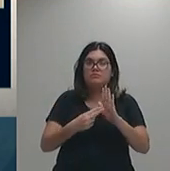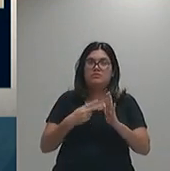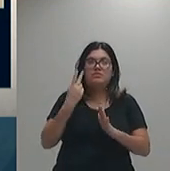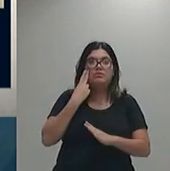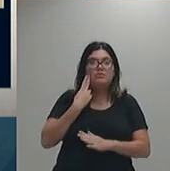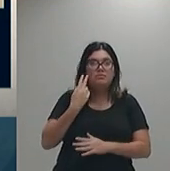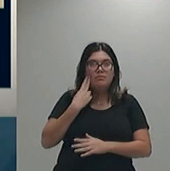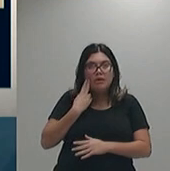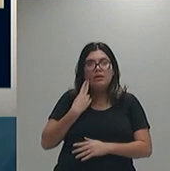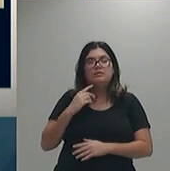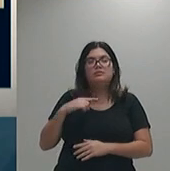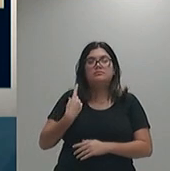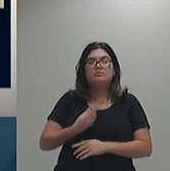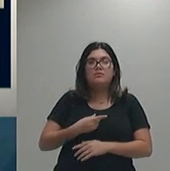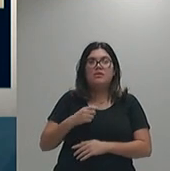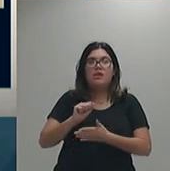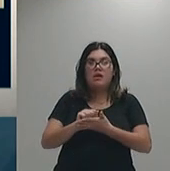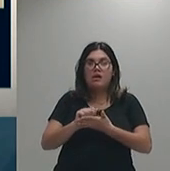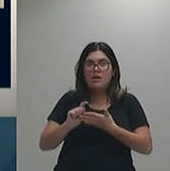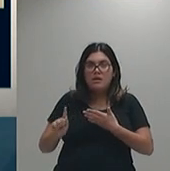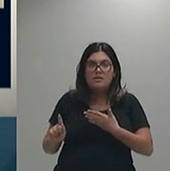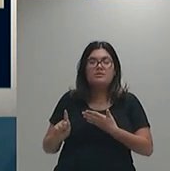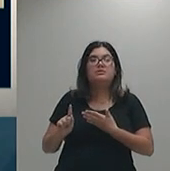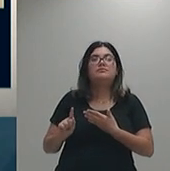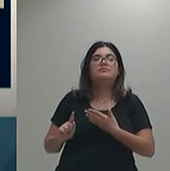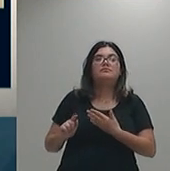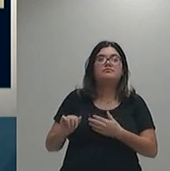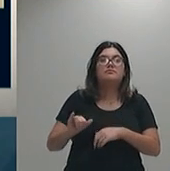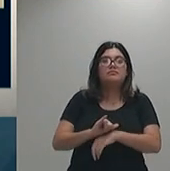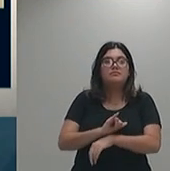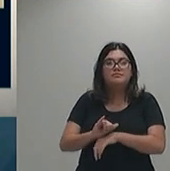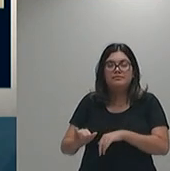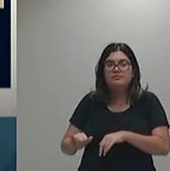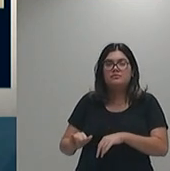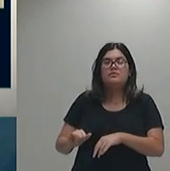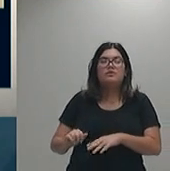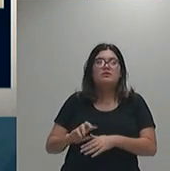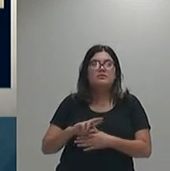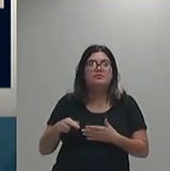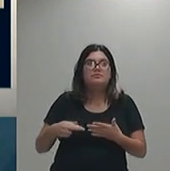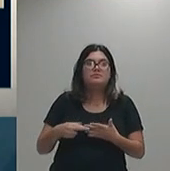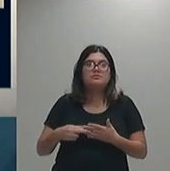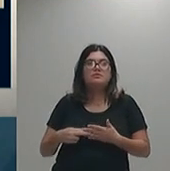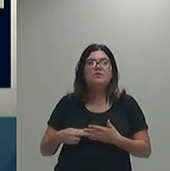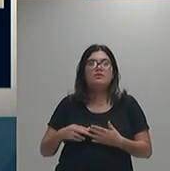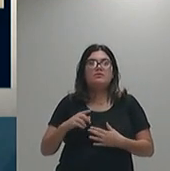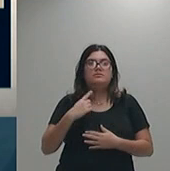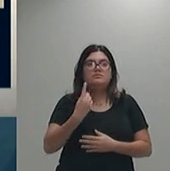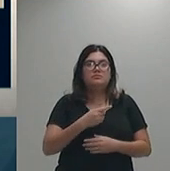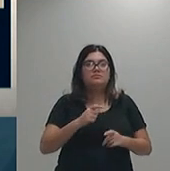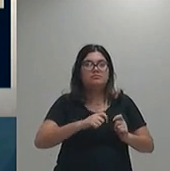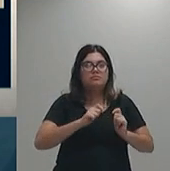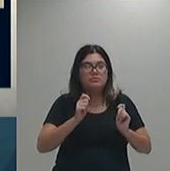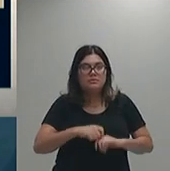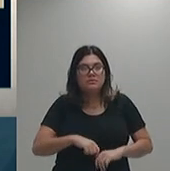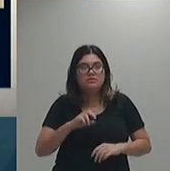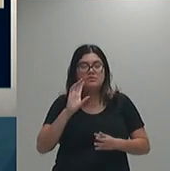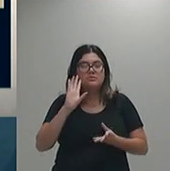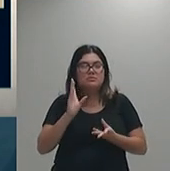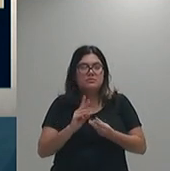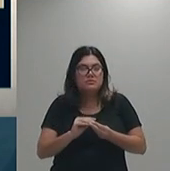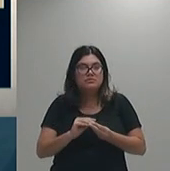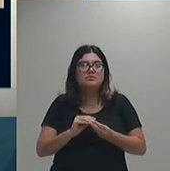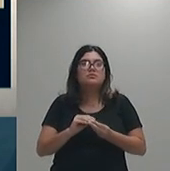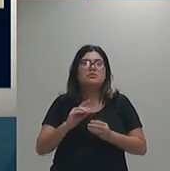depois de um agravo de instrumento de um recurso contra o qual pudesse ser interposto um recurso